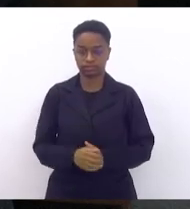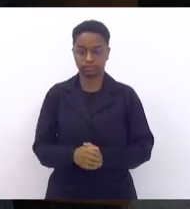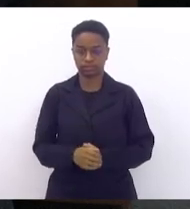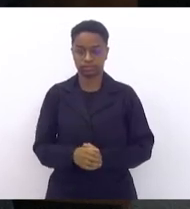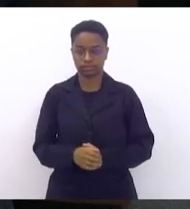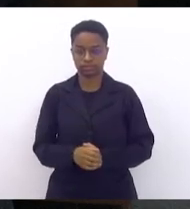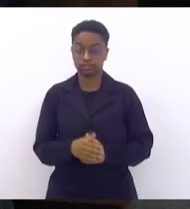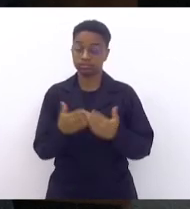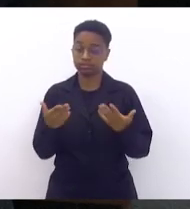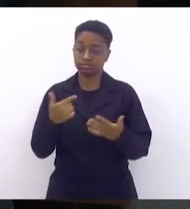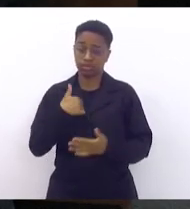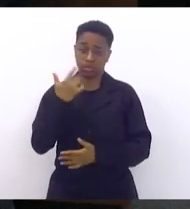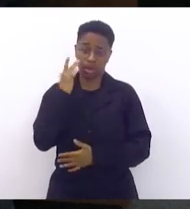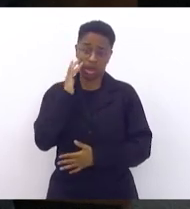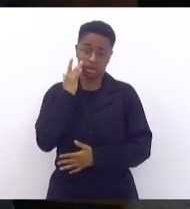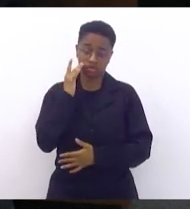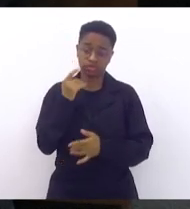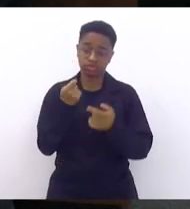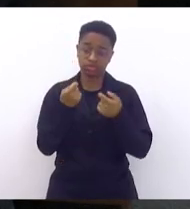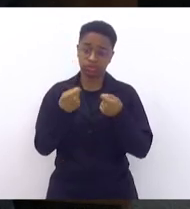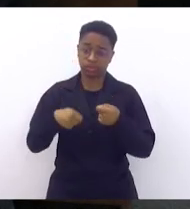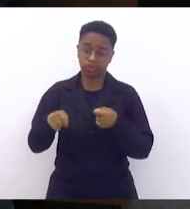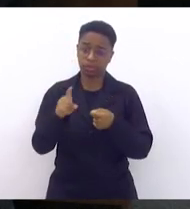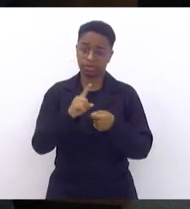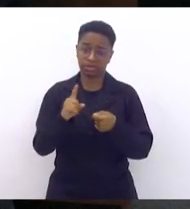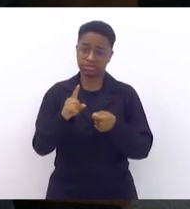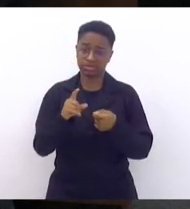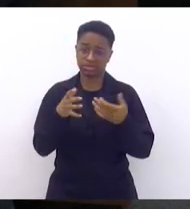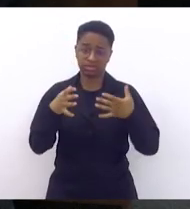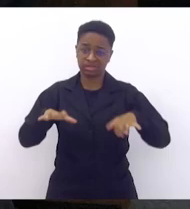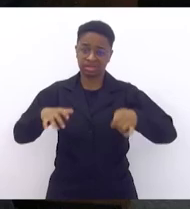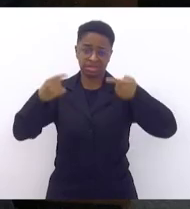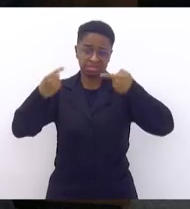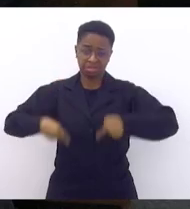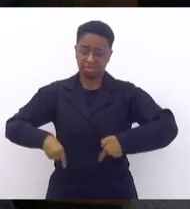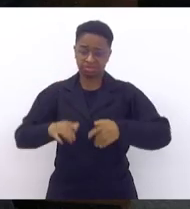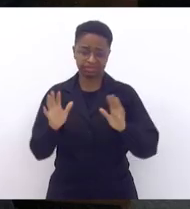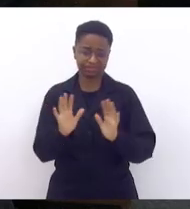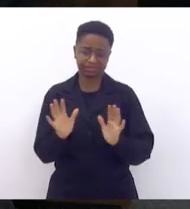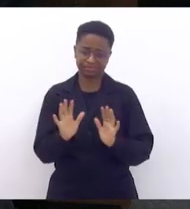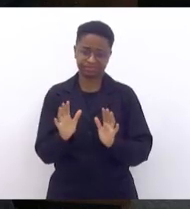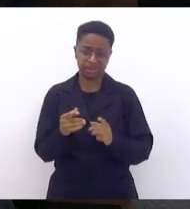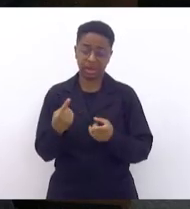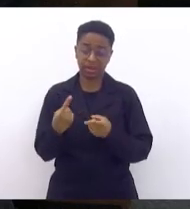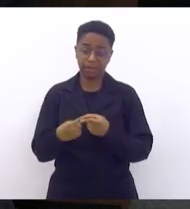acho que não há necessidade de se extremar essas posições.